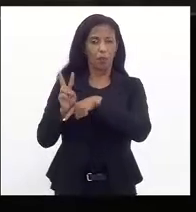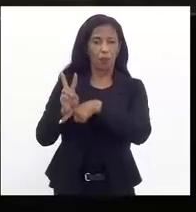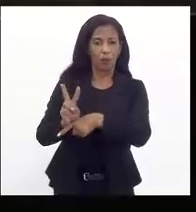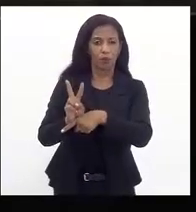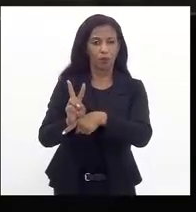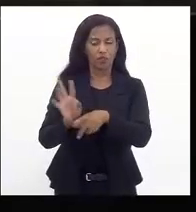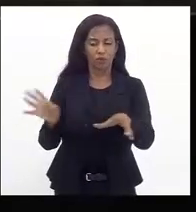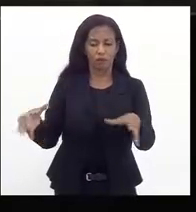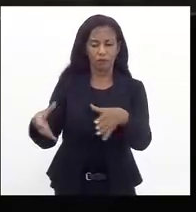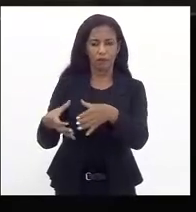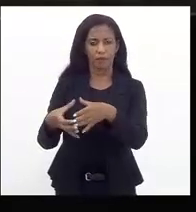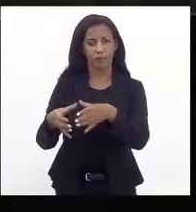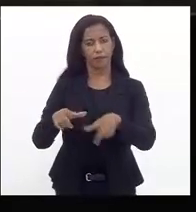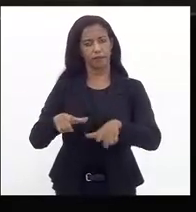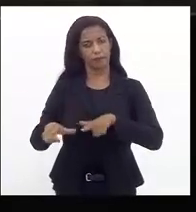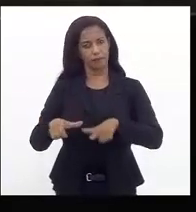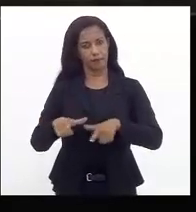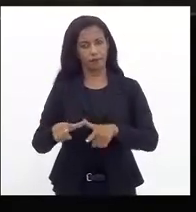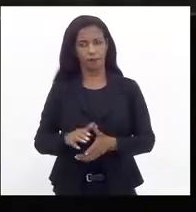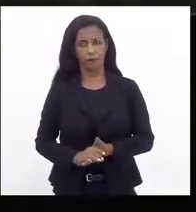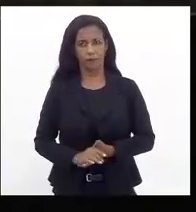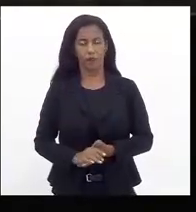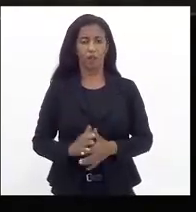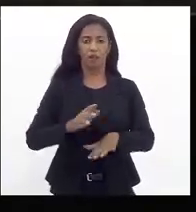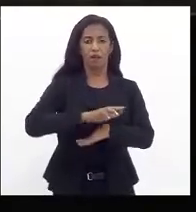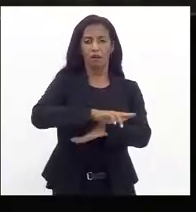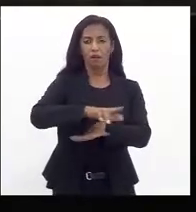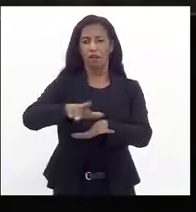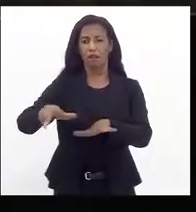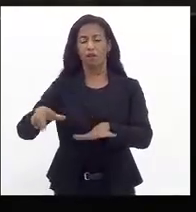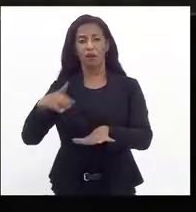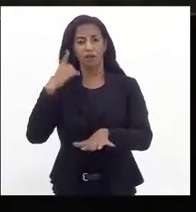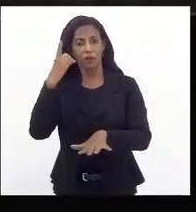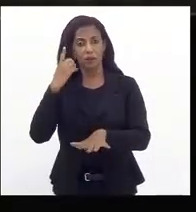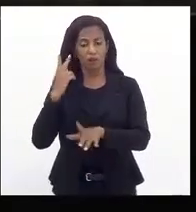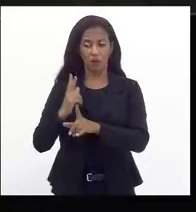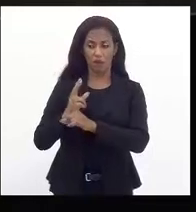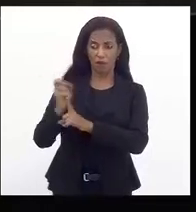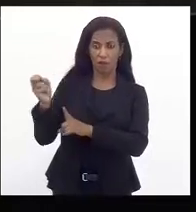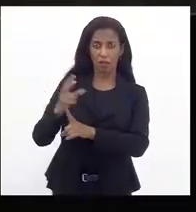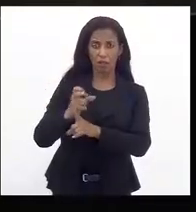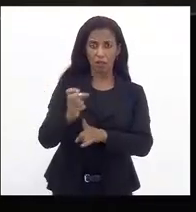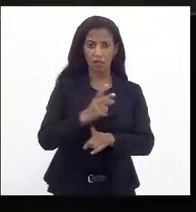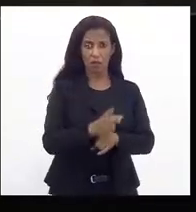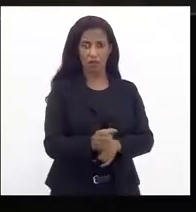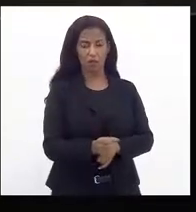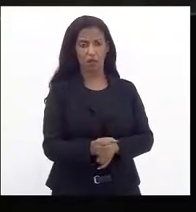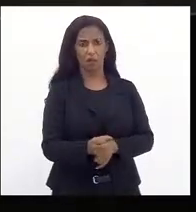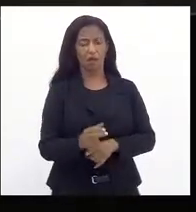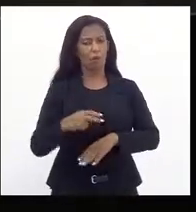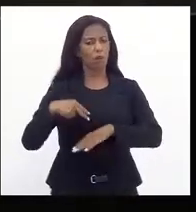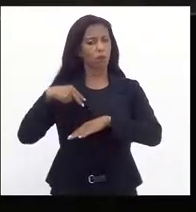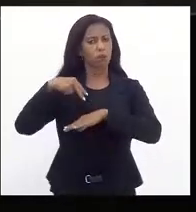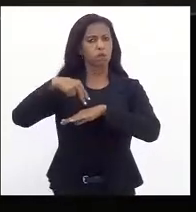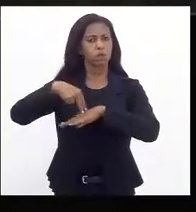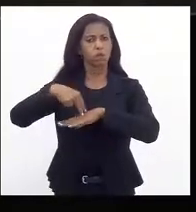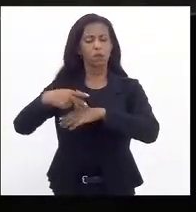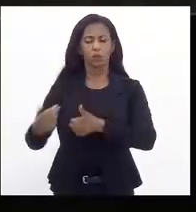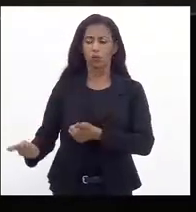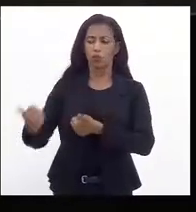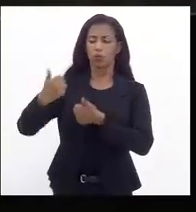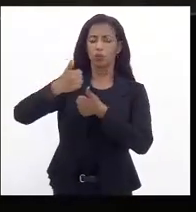a classe trabalhadora que vários deputados se elegem e para representar